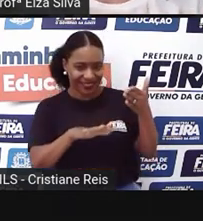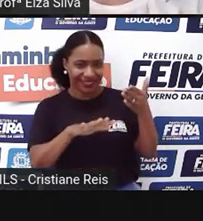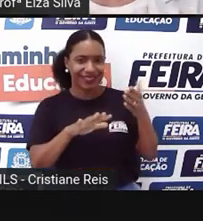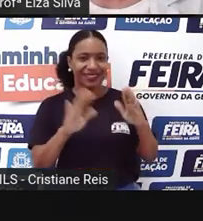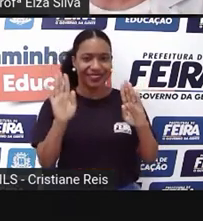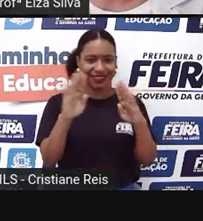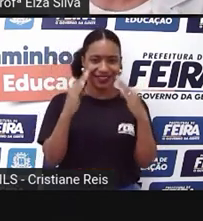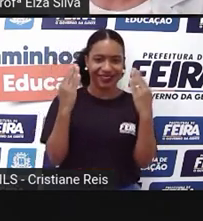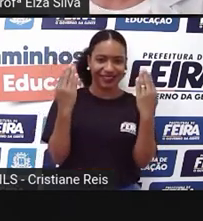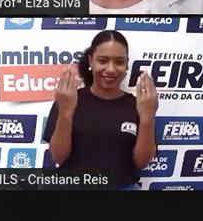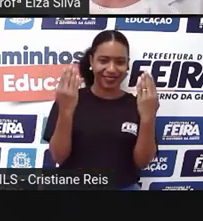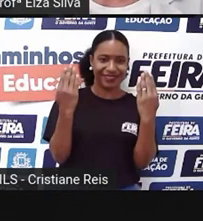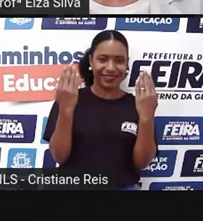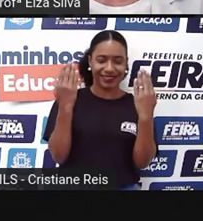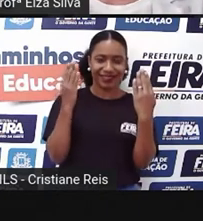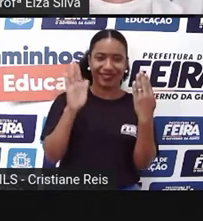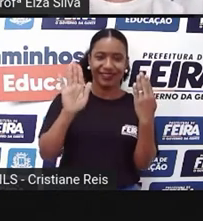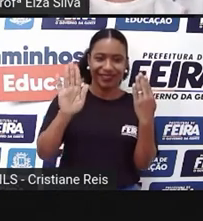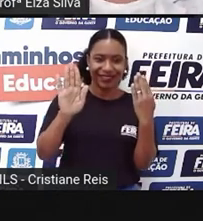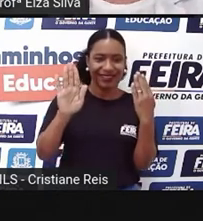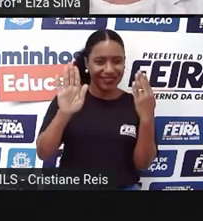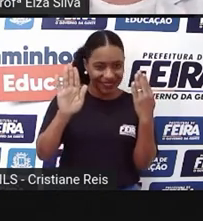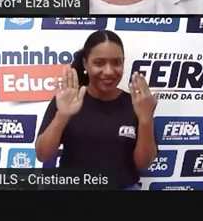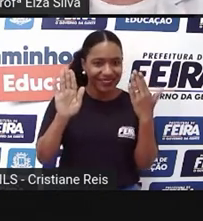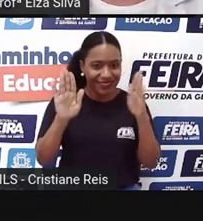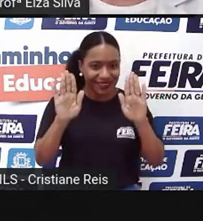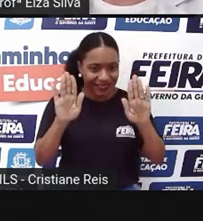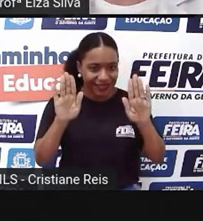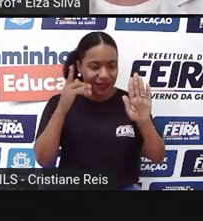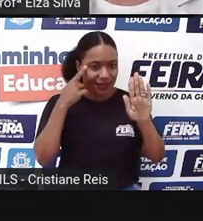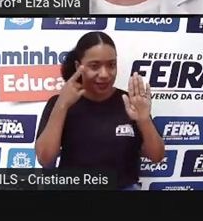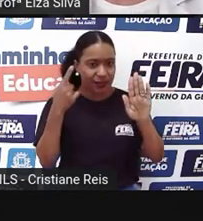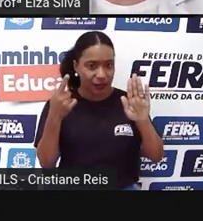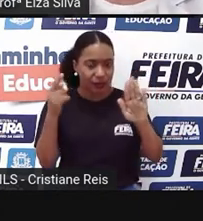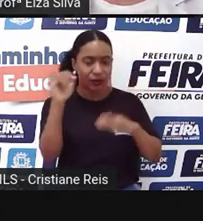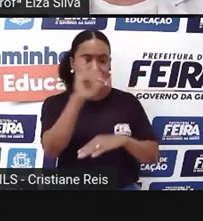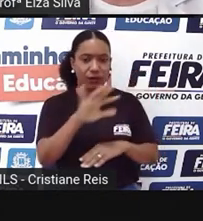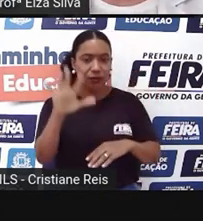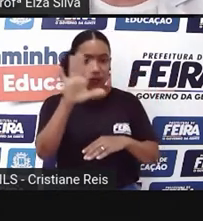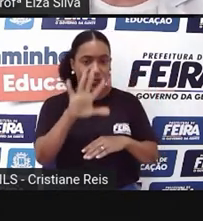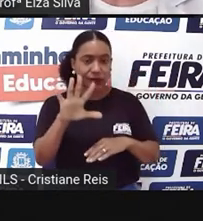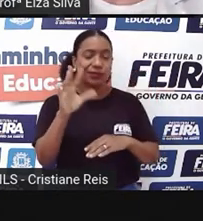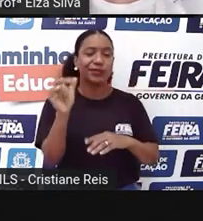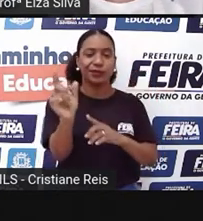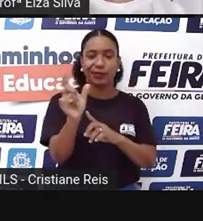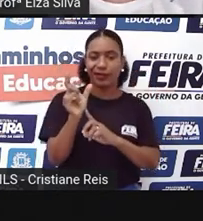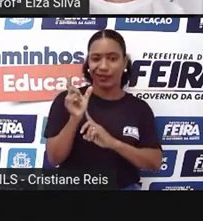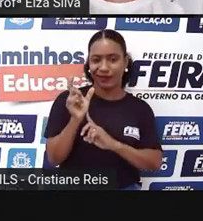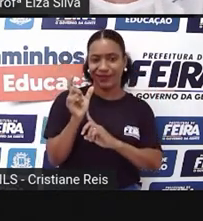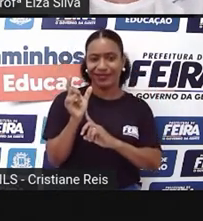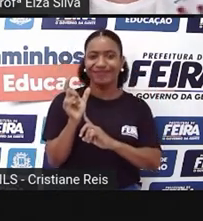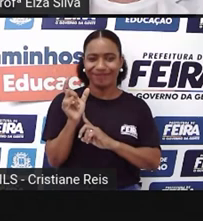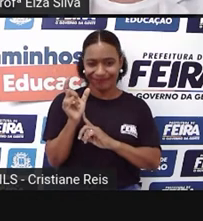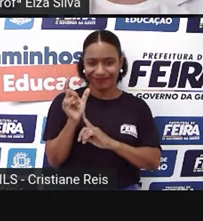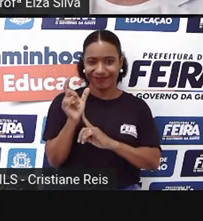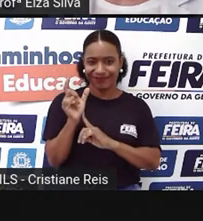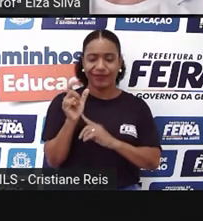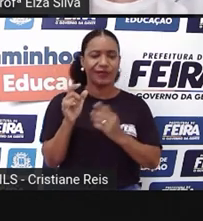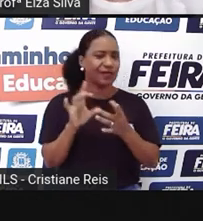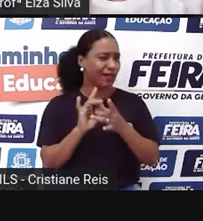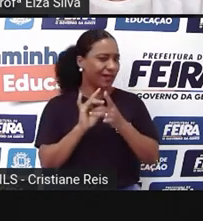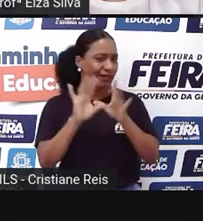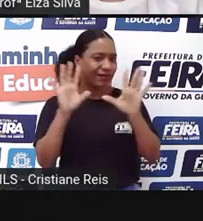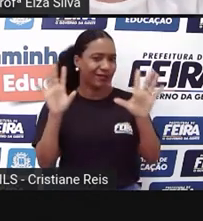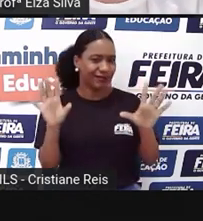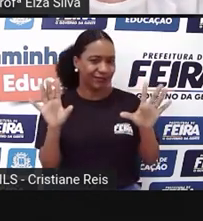expus para vocês, através de imagens, alguns vocabulários relacionados a hobbies em inglês. Mas é claro que vocês são livres